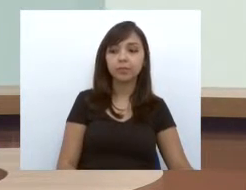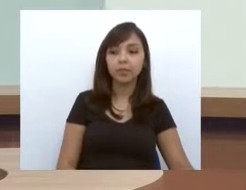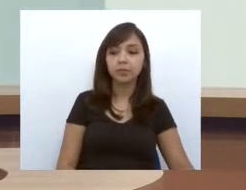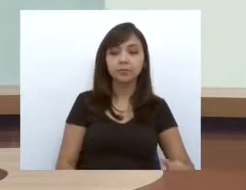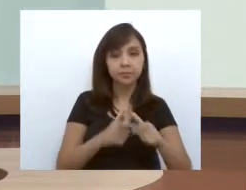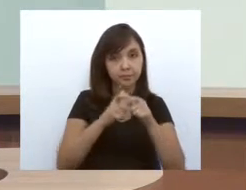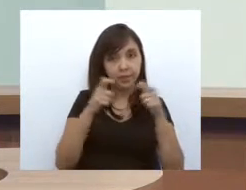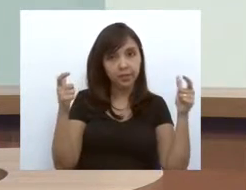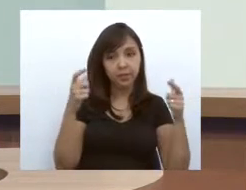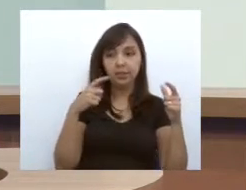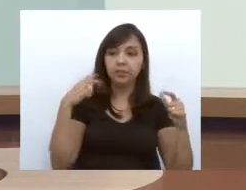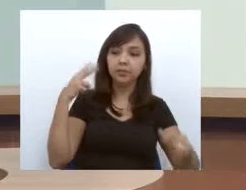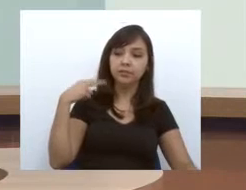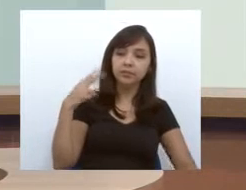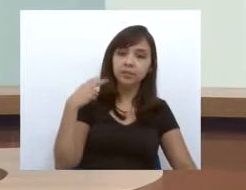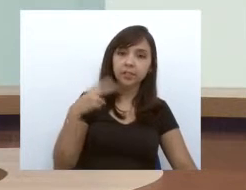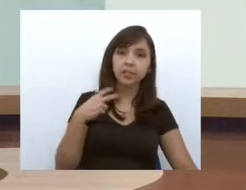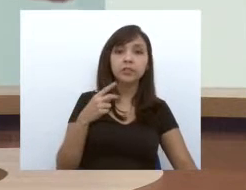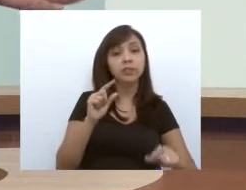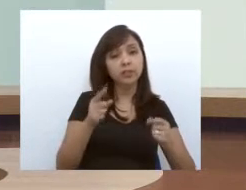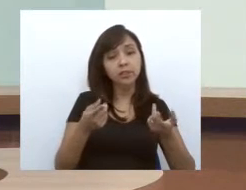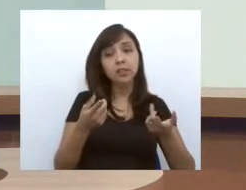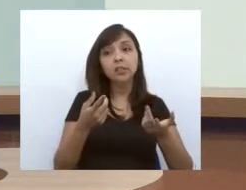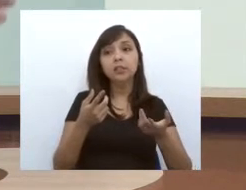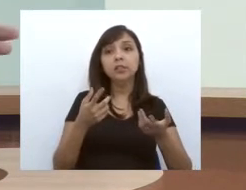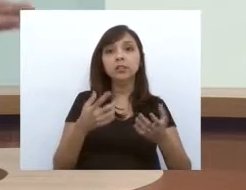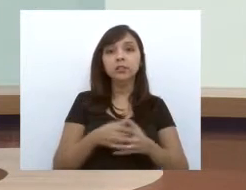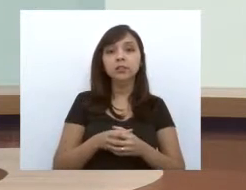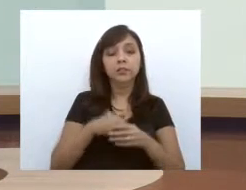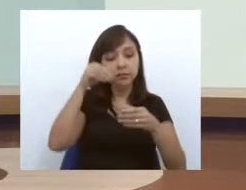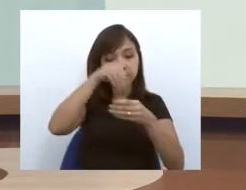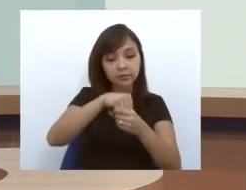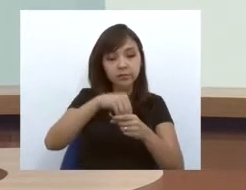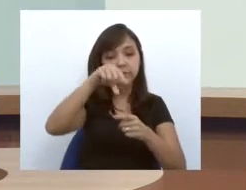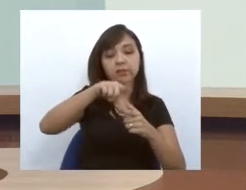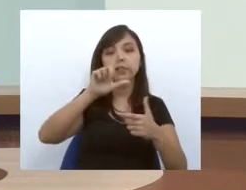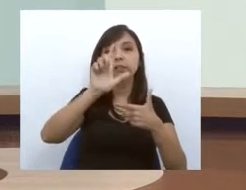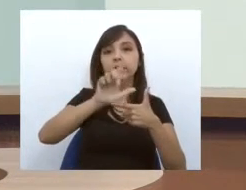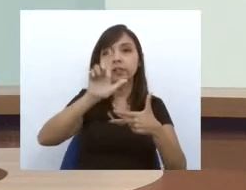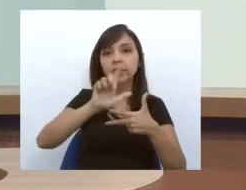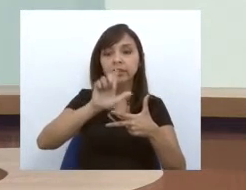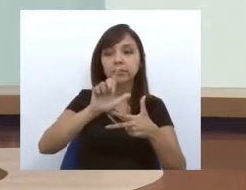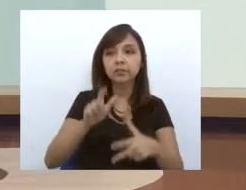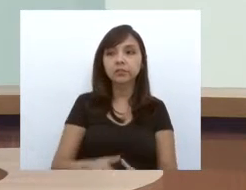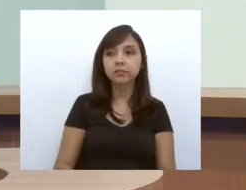que sensibilizou a maioria dos vereadores. Assim funciona o legislativo.